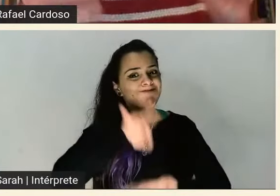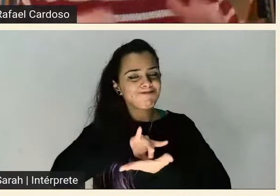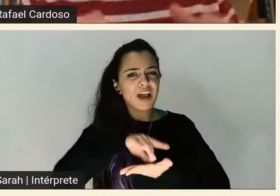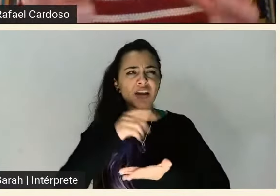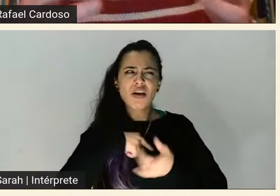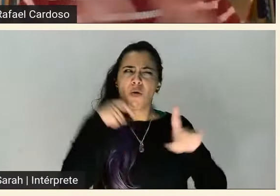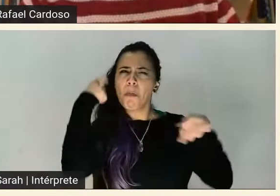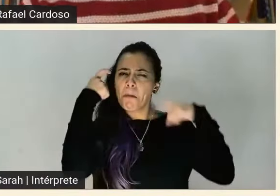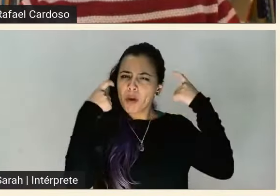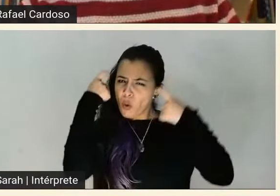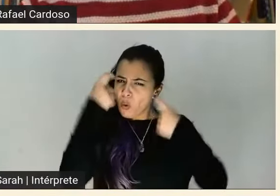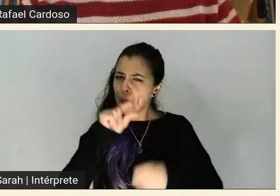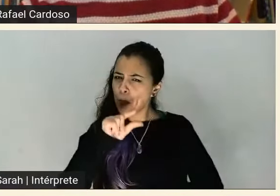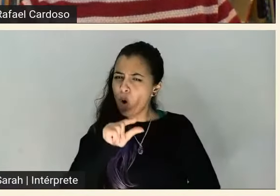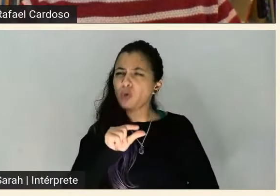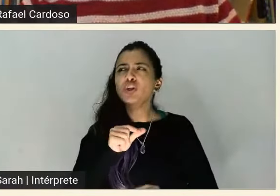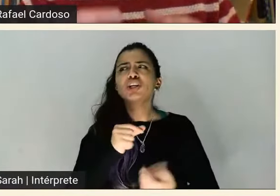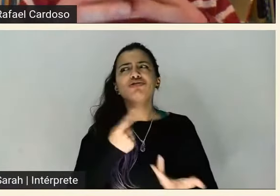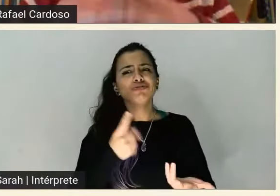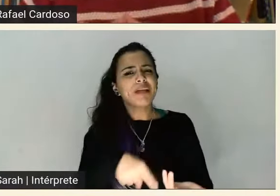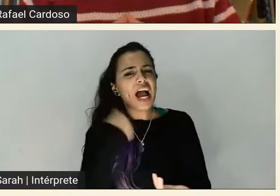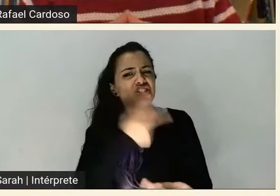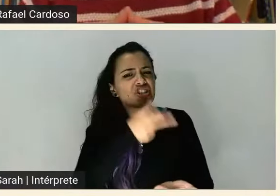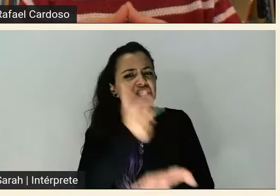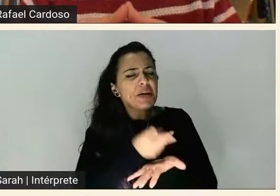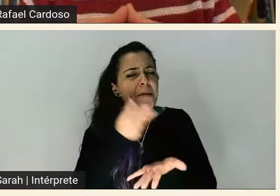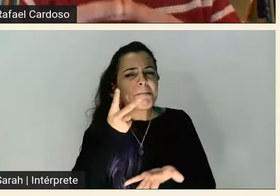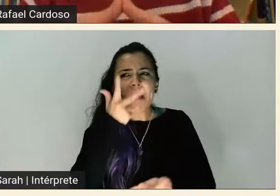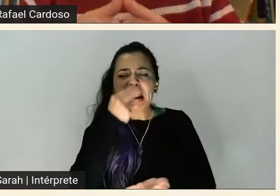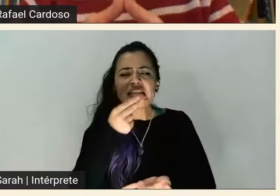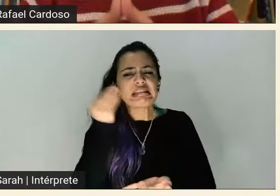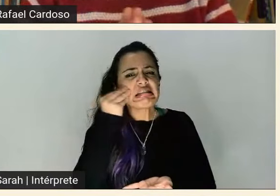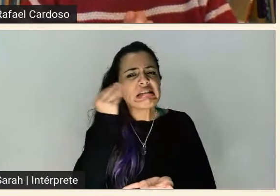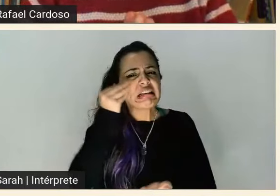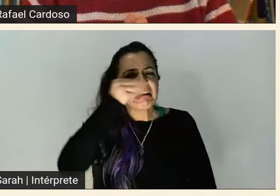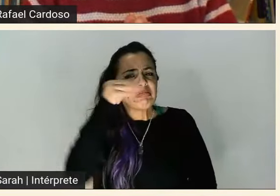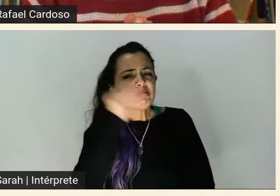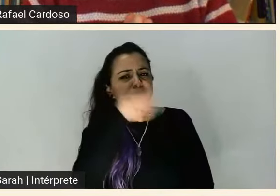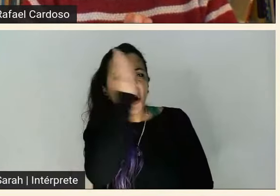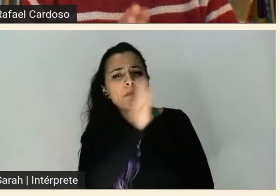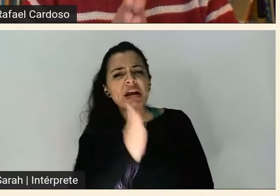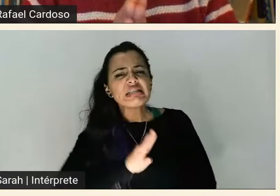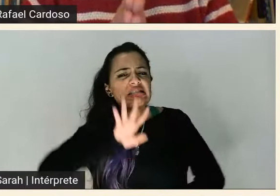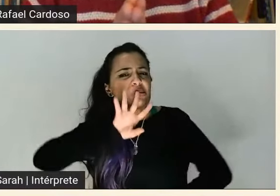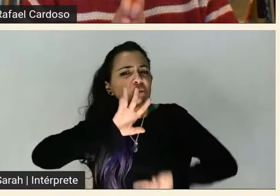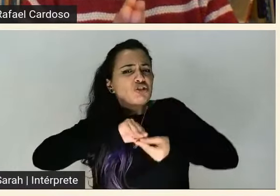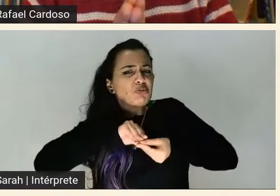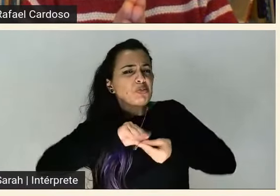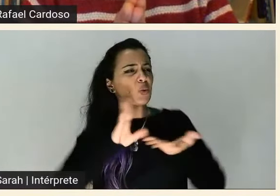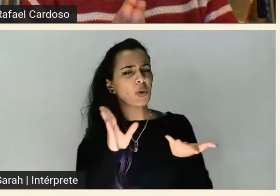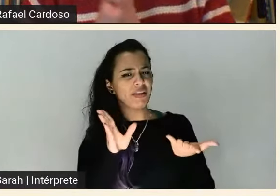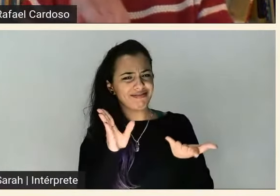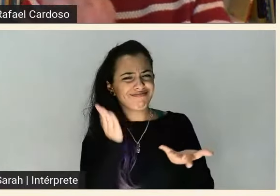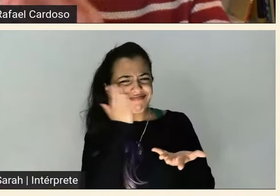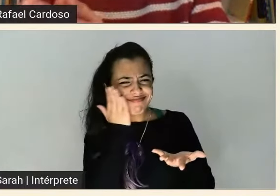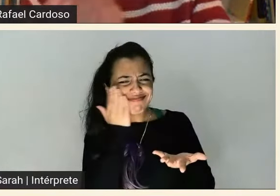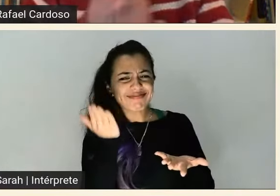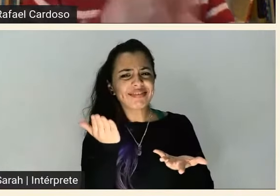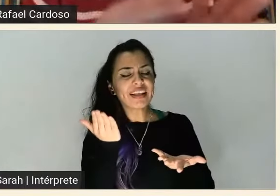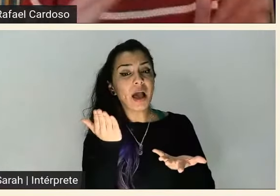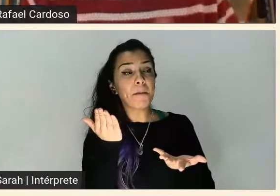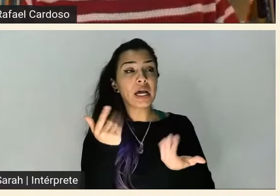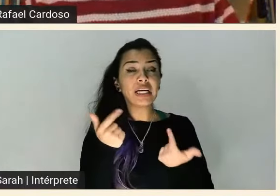gente estar sempre tentando simplificar o Brasil, unificar o Brasil, homogeneizar o Brasil. Então, essa coisa